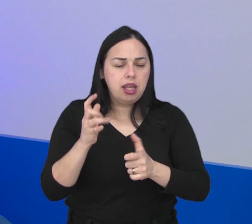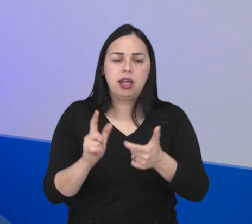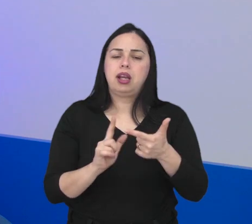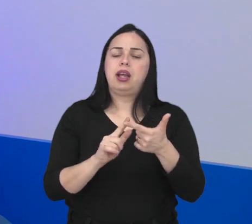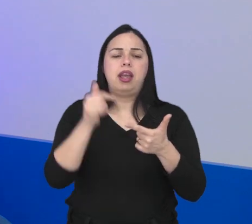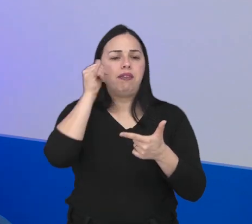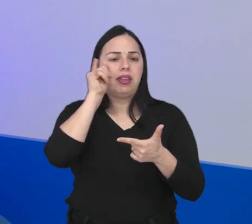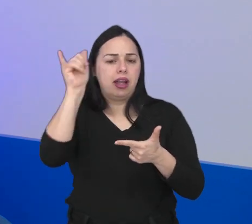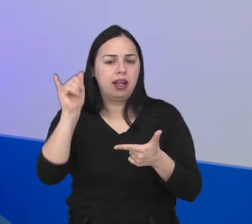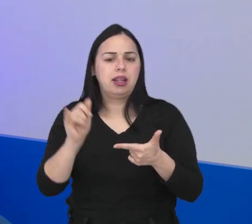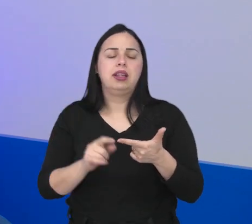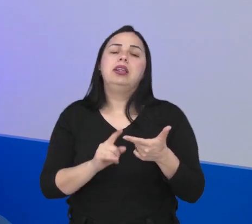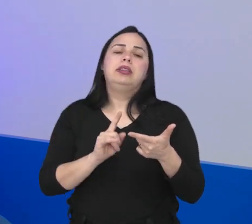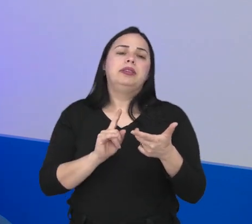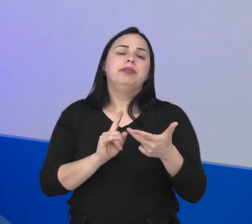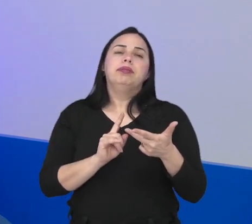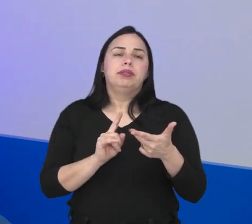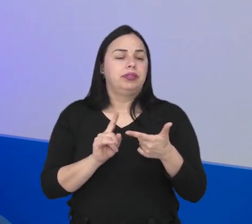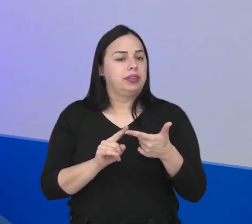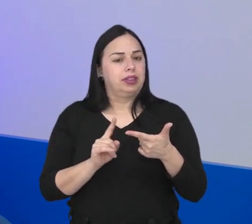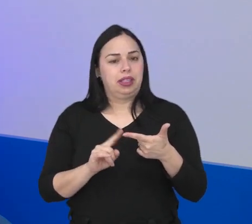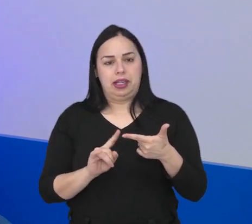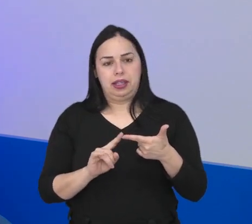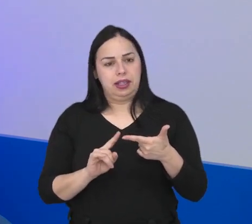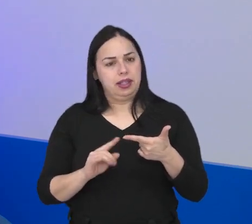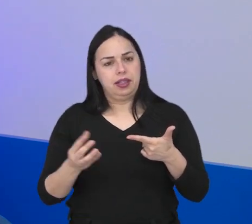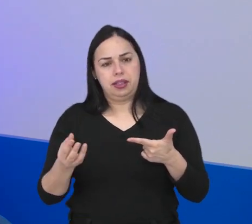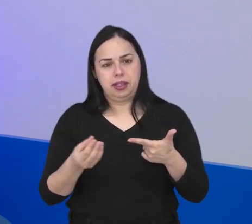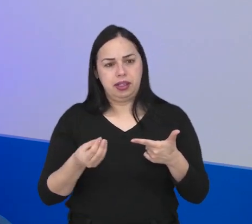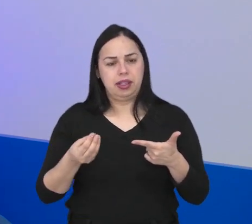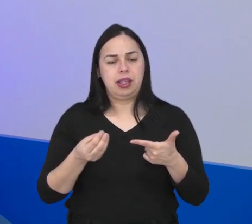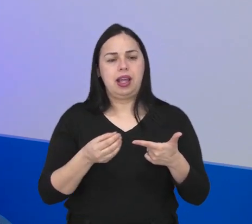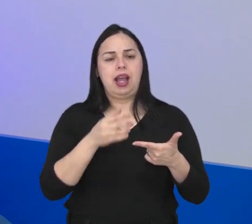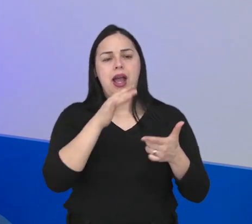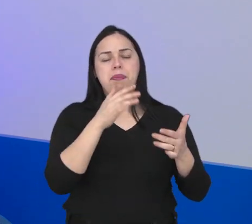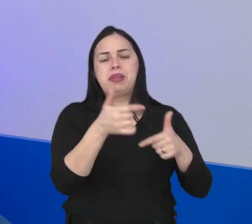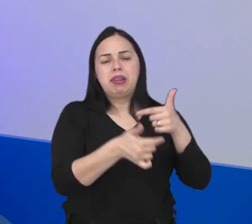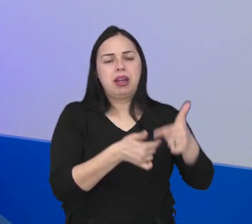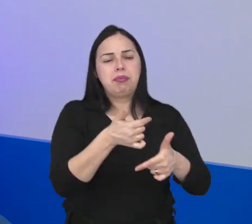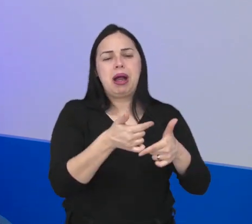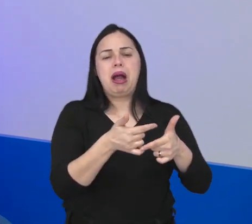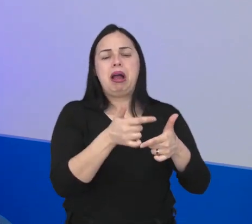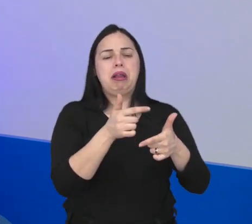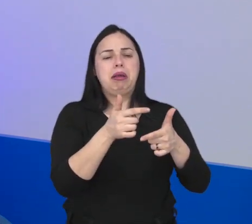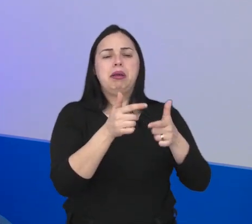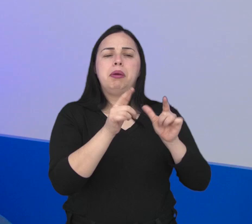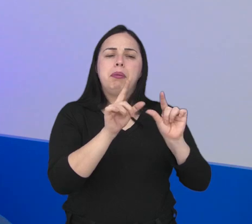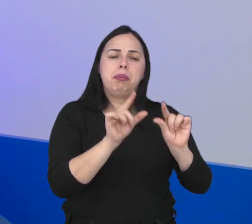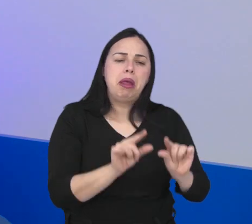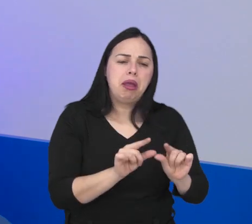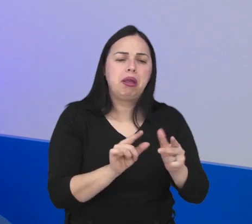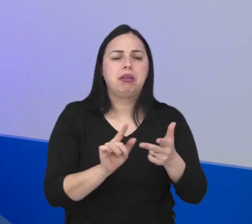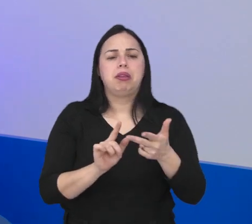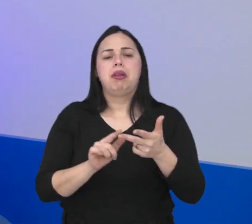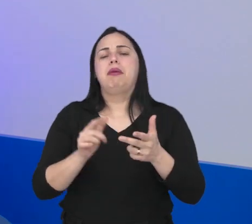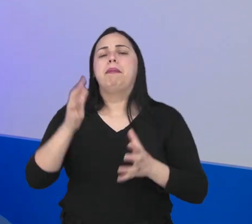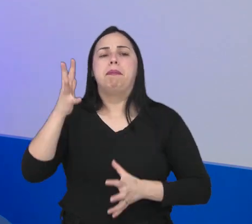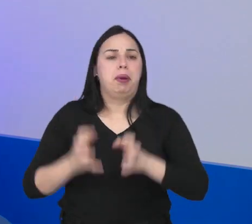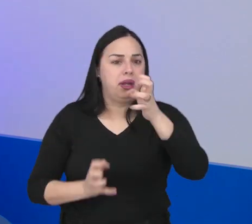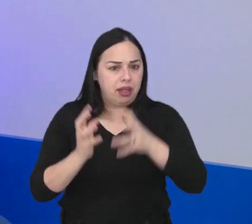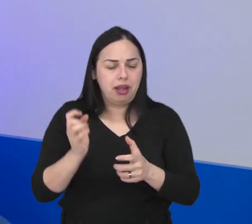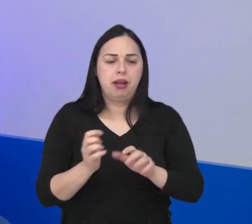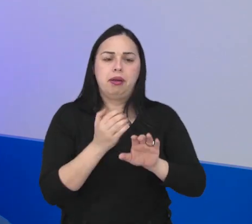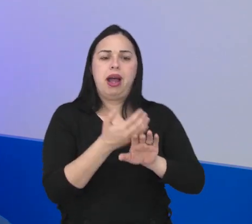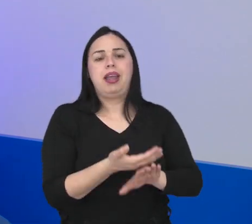desarmonia, como a situação de repente, você ter ali uma produtividade inferior, muitas brigas dentro do local de trabalho